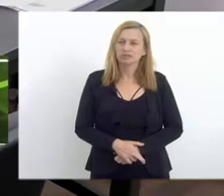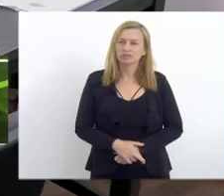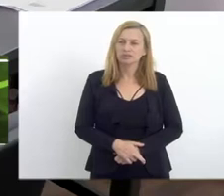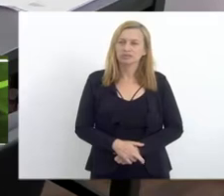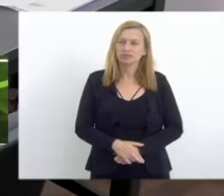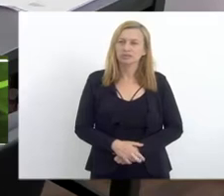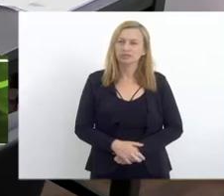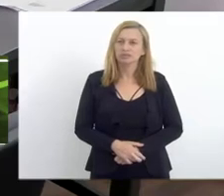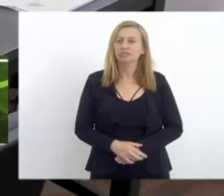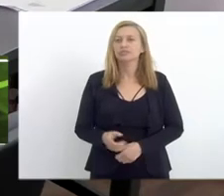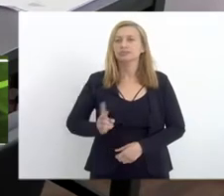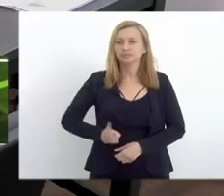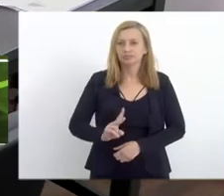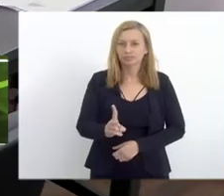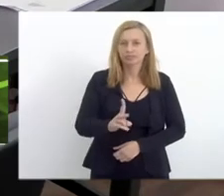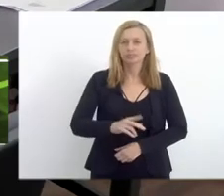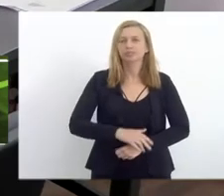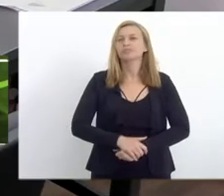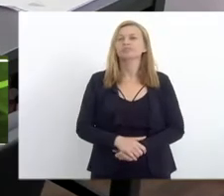Então, vamos dando continuidade.